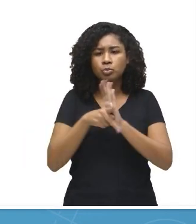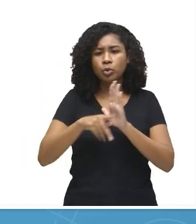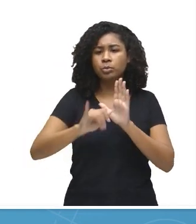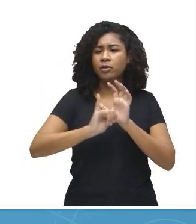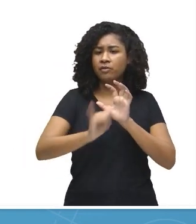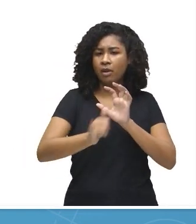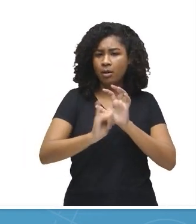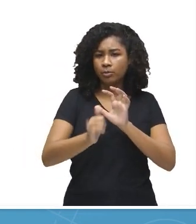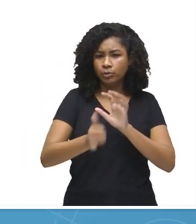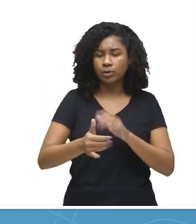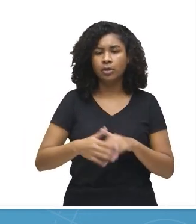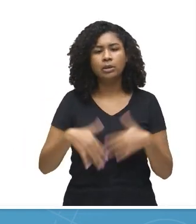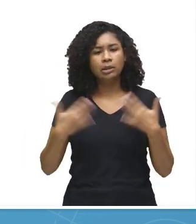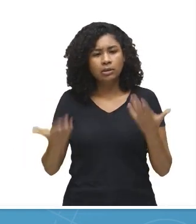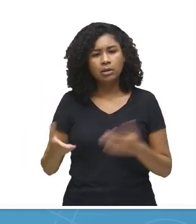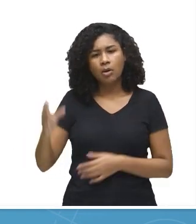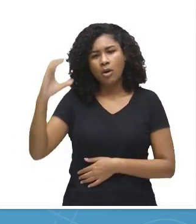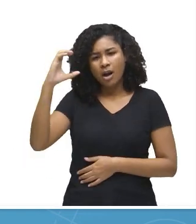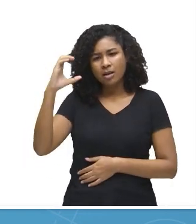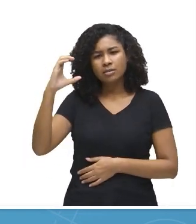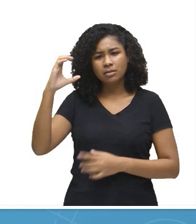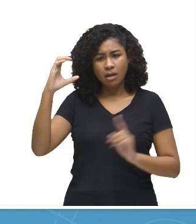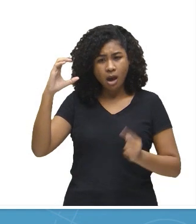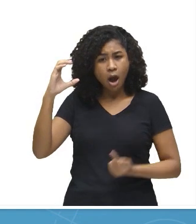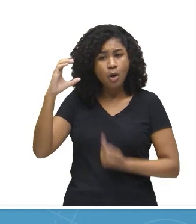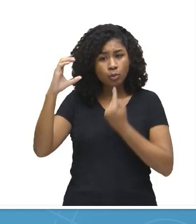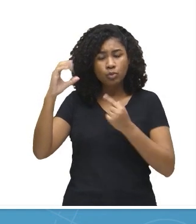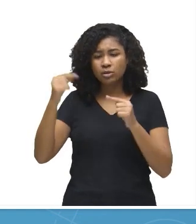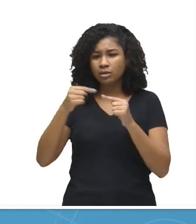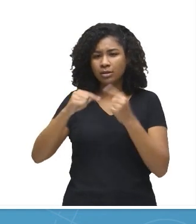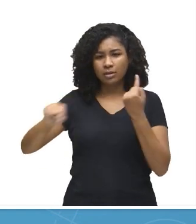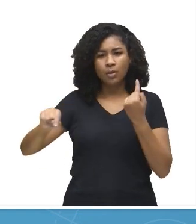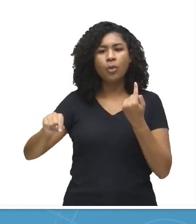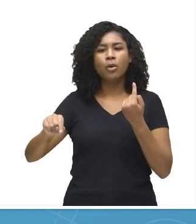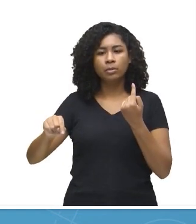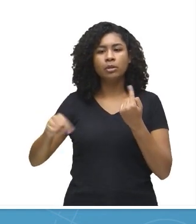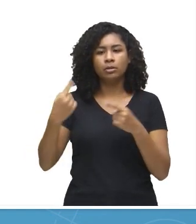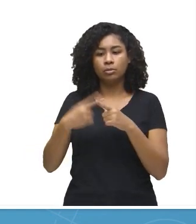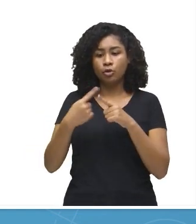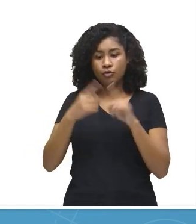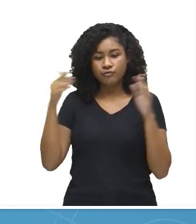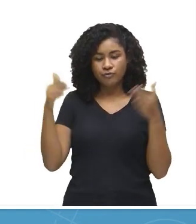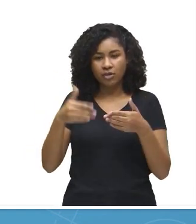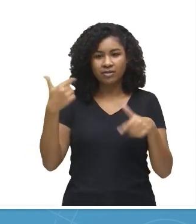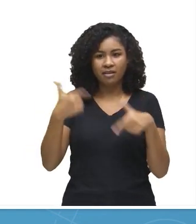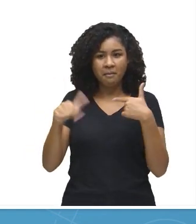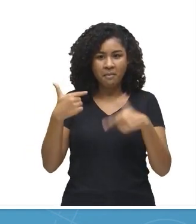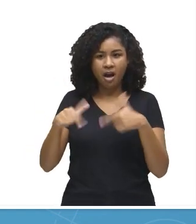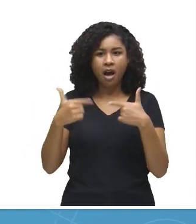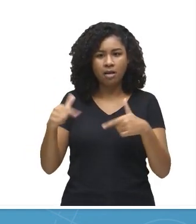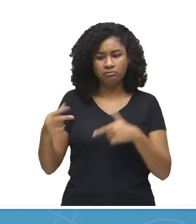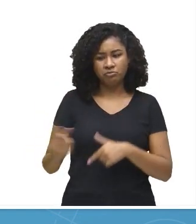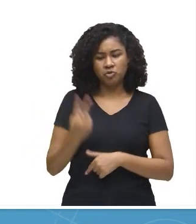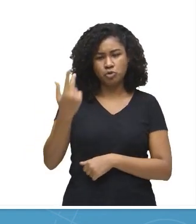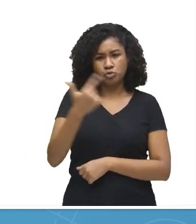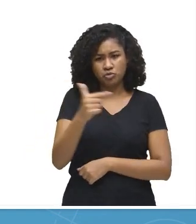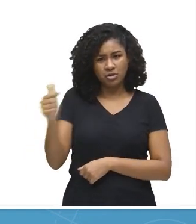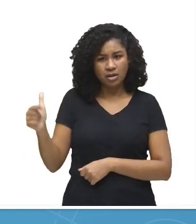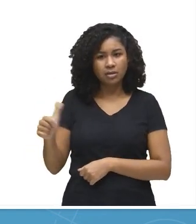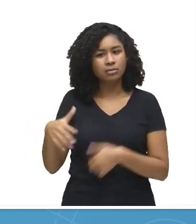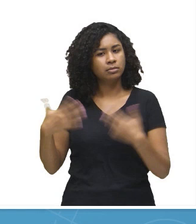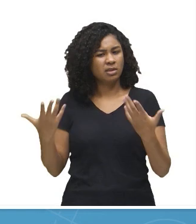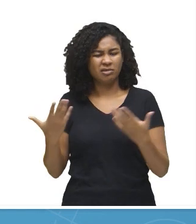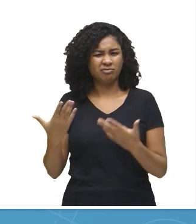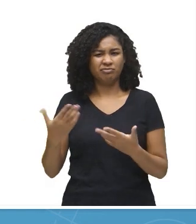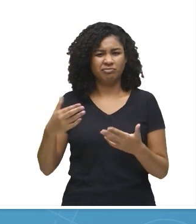se observa é a letra C, tá? Que tem a ver com trabalho, com a desvalorização do trabalho. Então, não tem